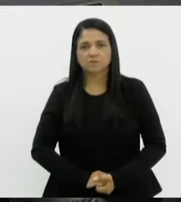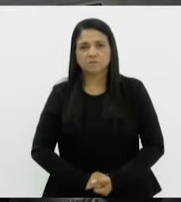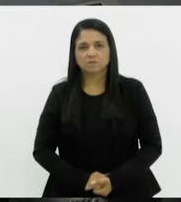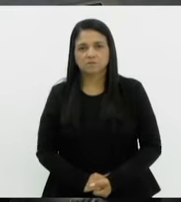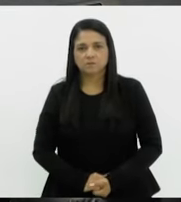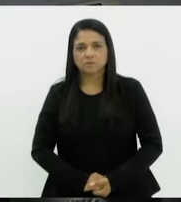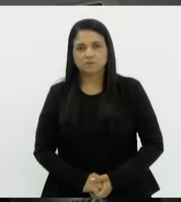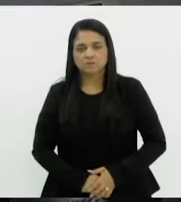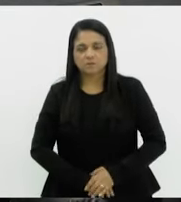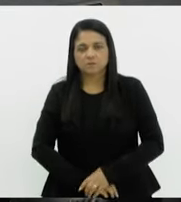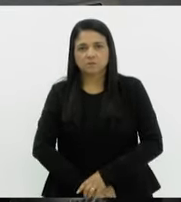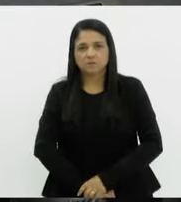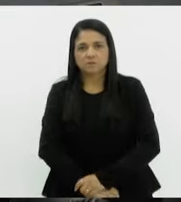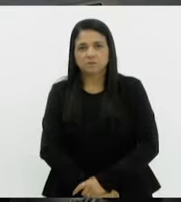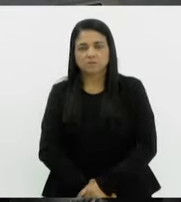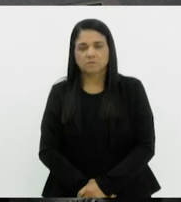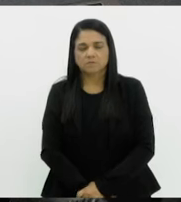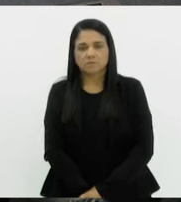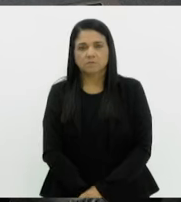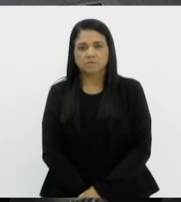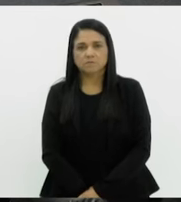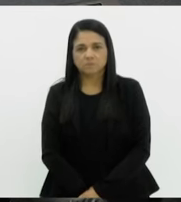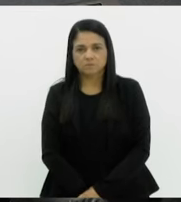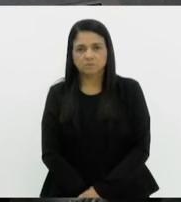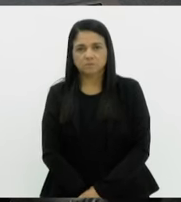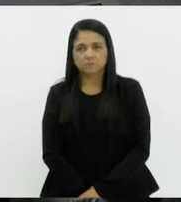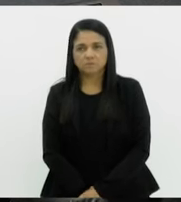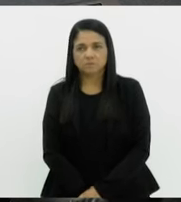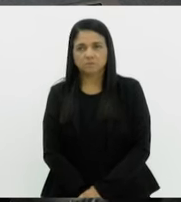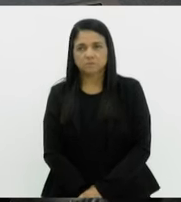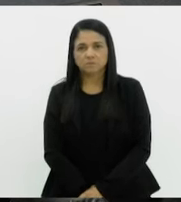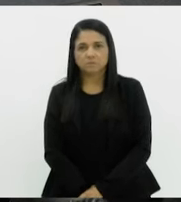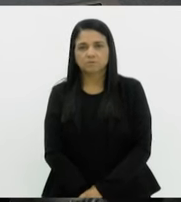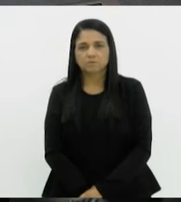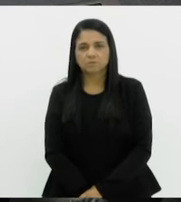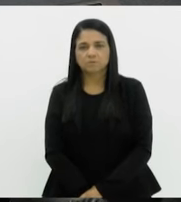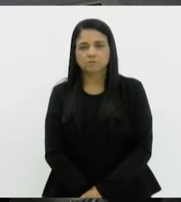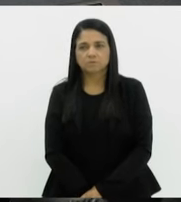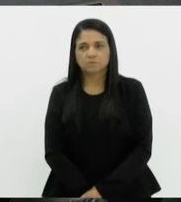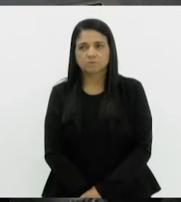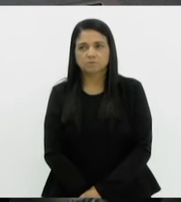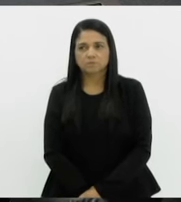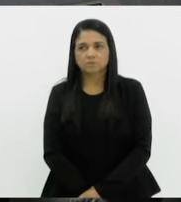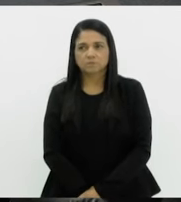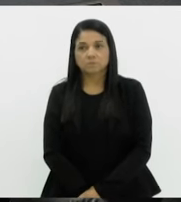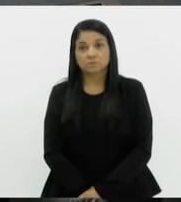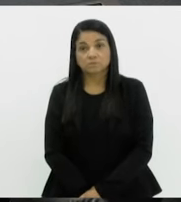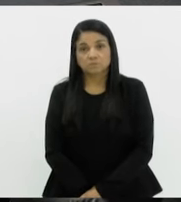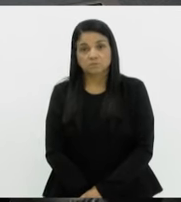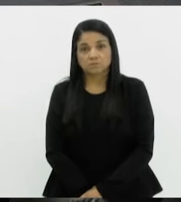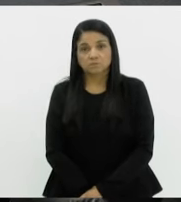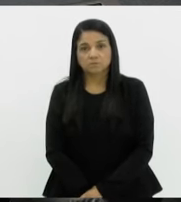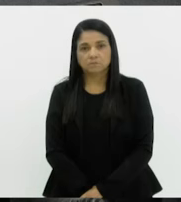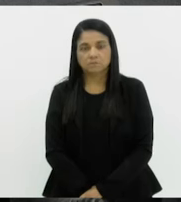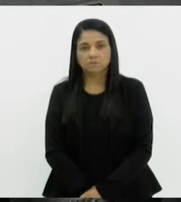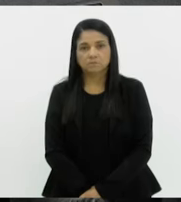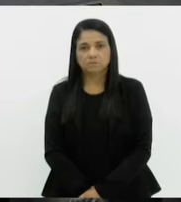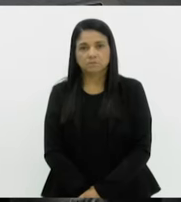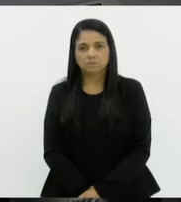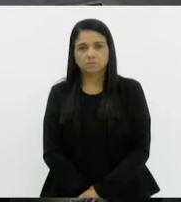por traficantes, por criminosos, patrocidas, homicidas.